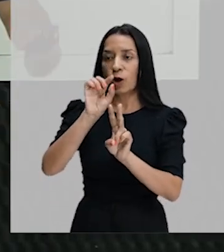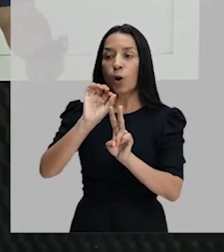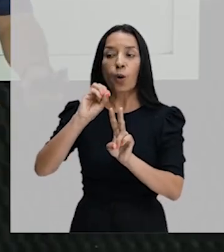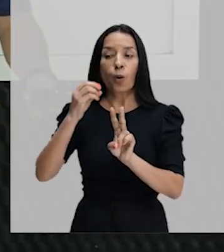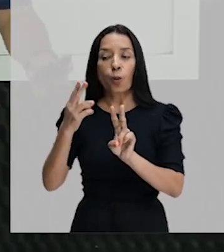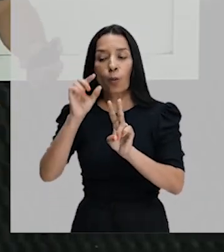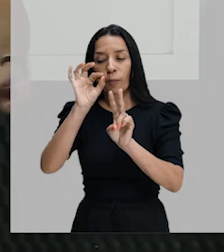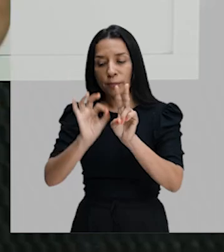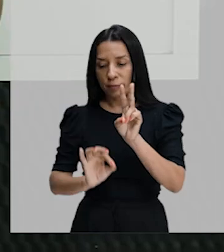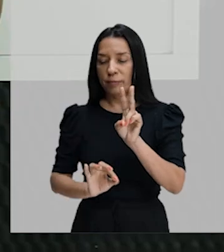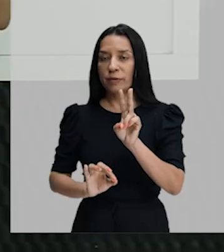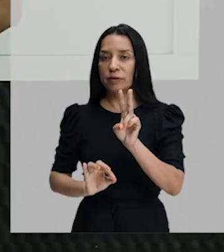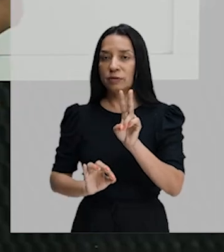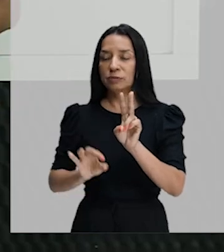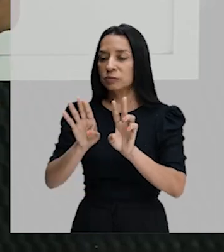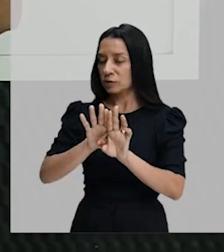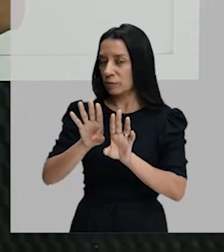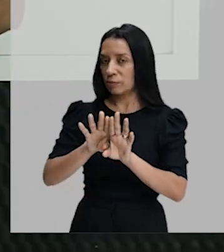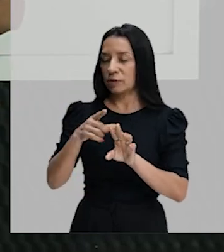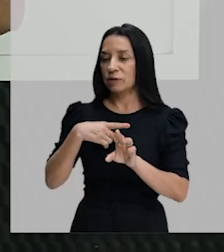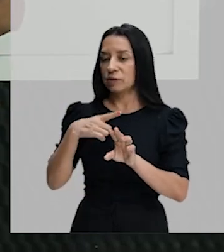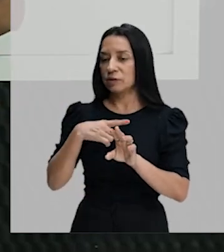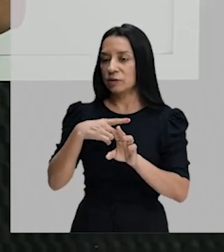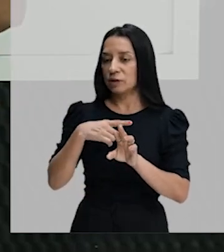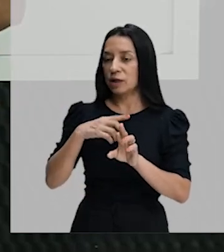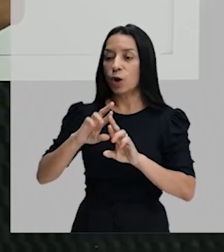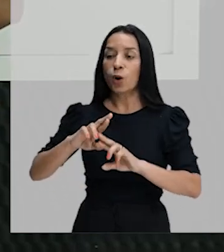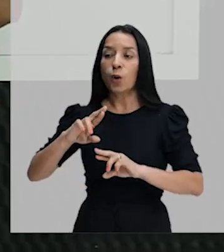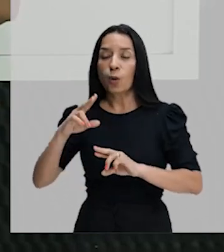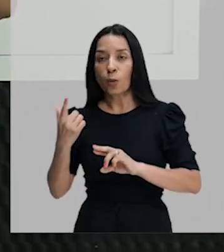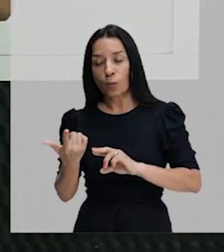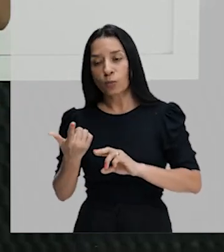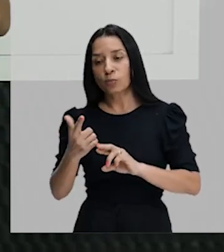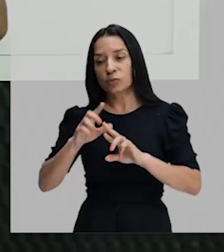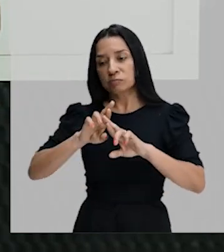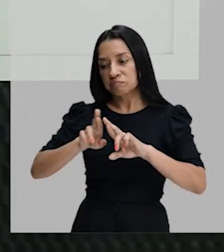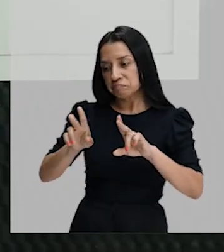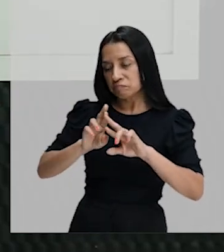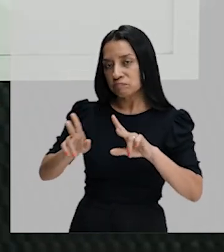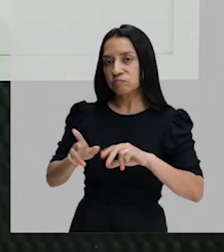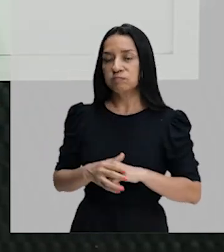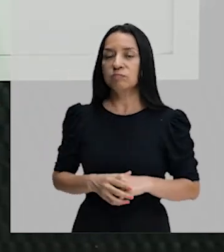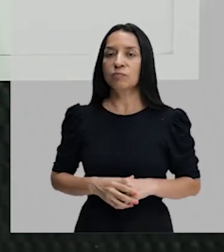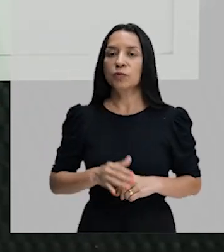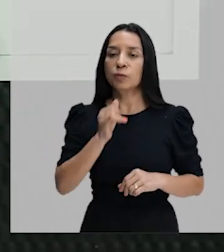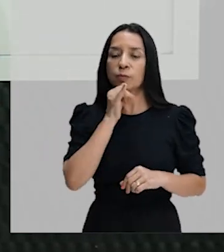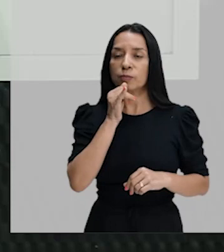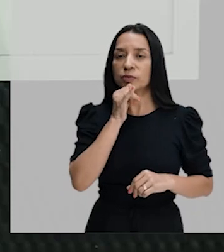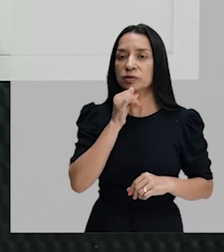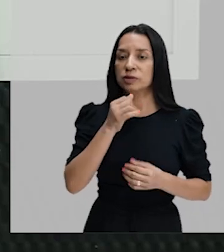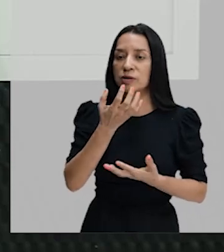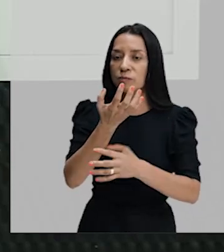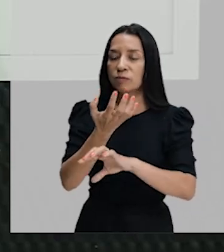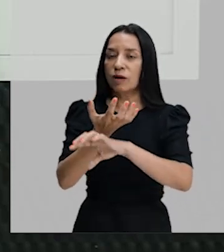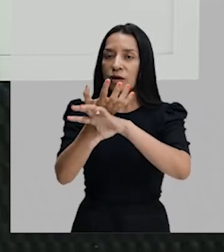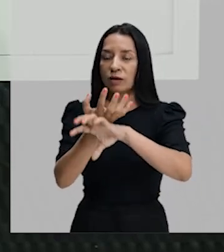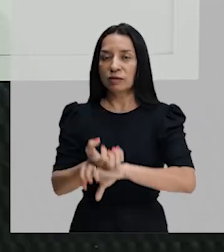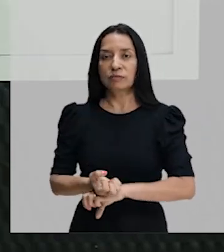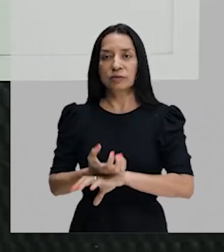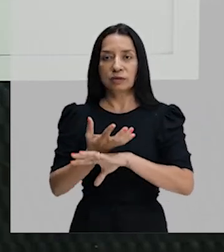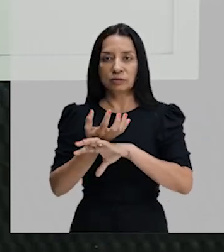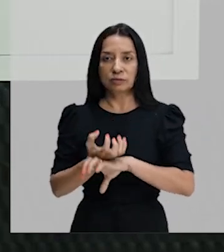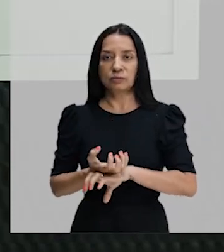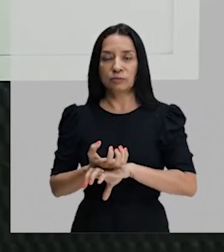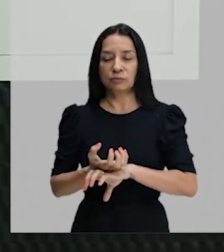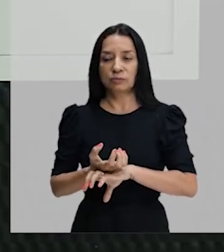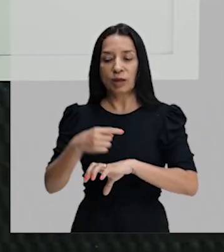baixo, também, certo, vão ter consequências diferentes. Por exemplo, a gravidade. Nós sabemos que a